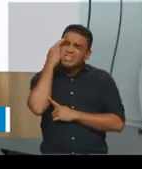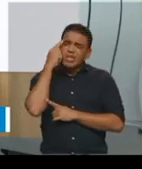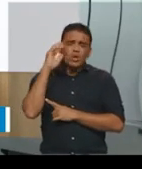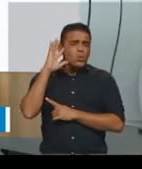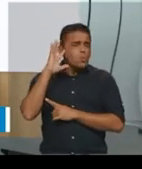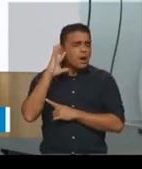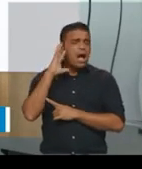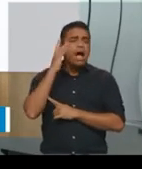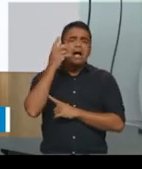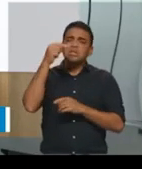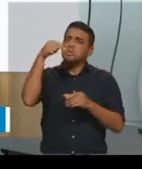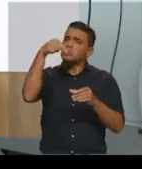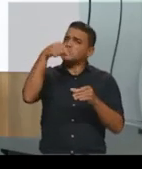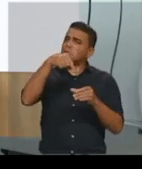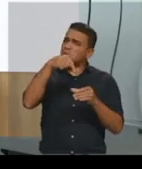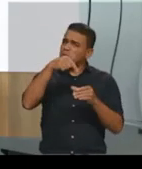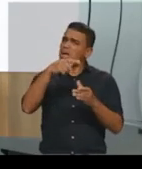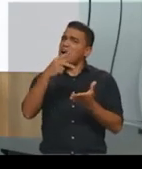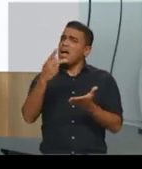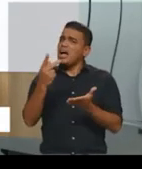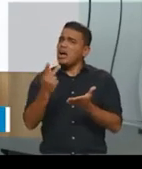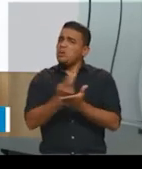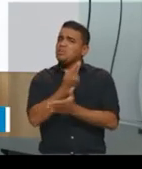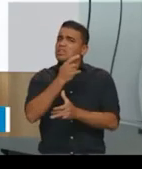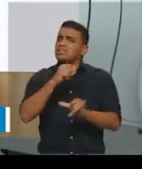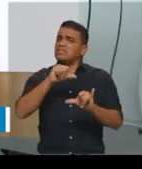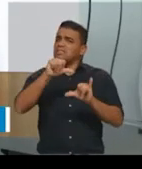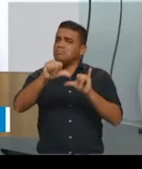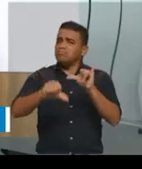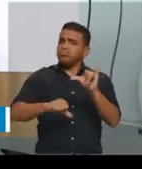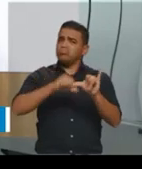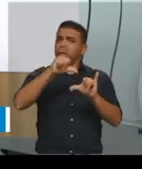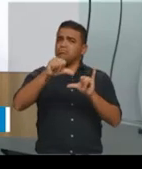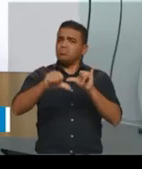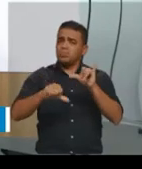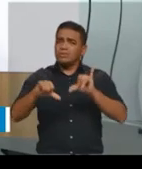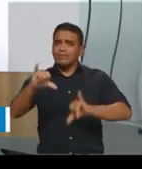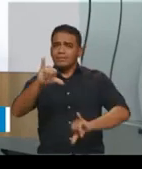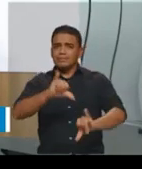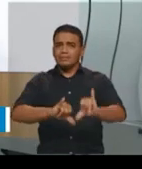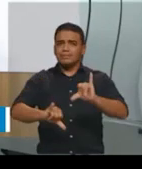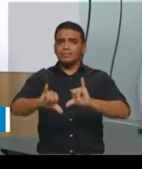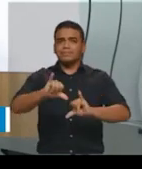que ali está acontecendo uma reação química.